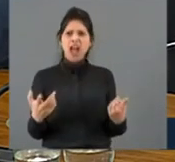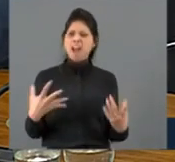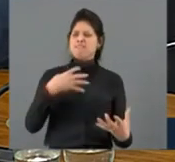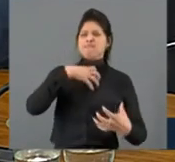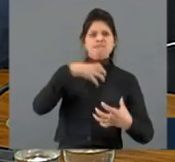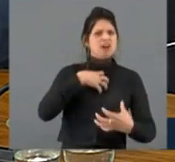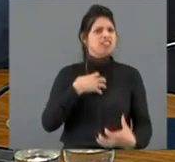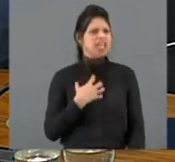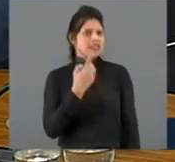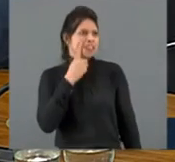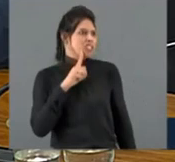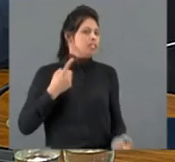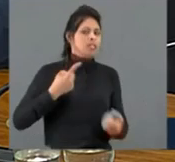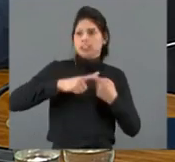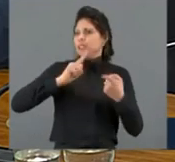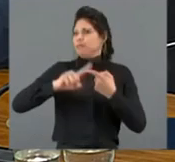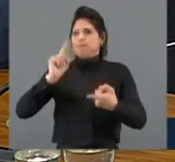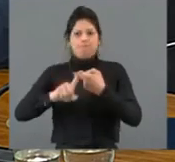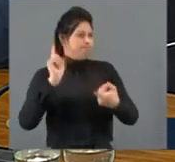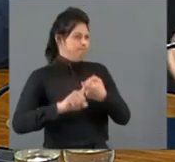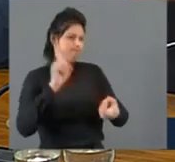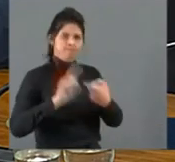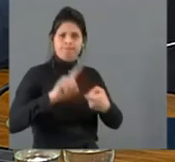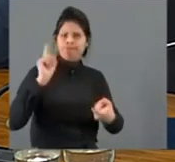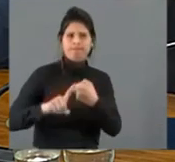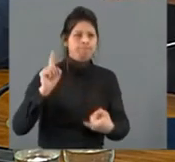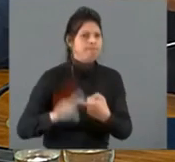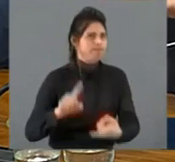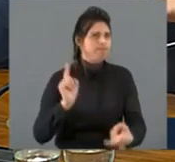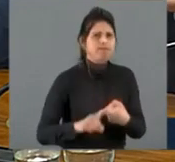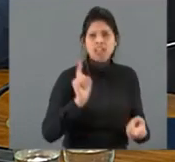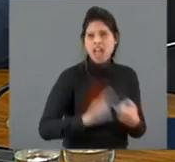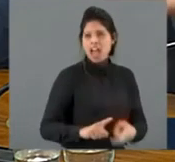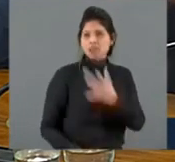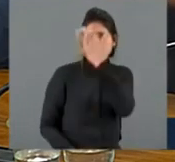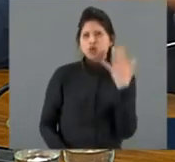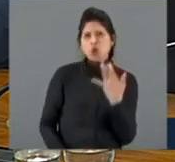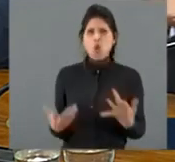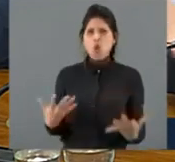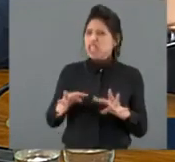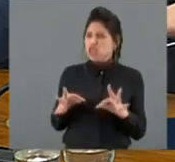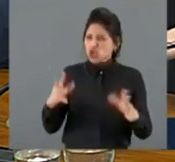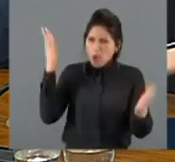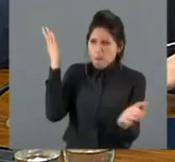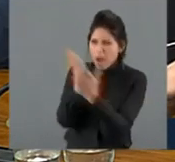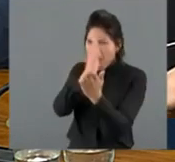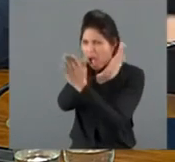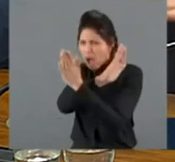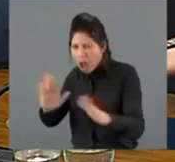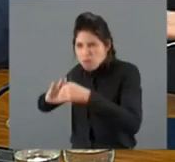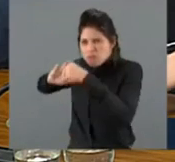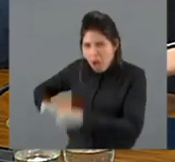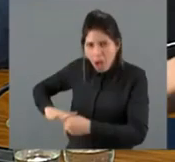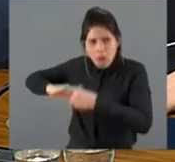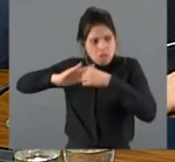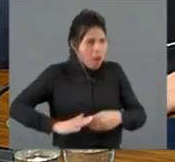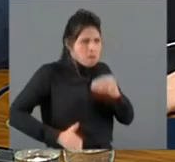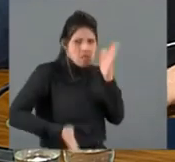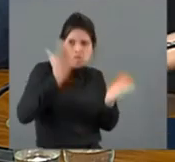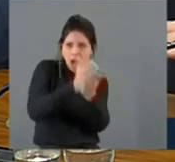vingança seja saciada, que os derrotados sejam eliminados. Porque na